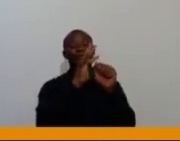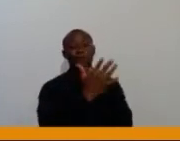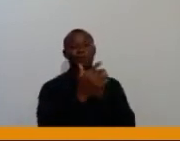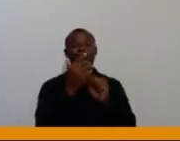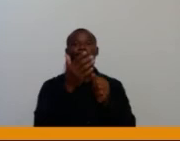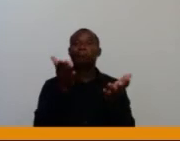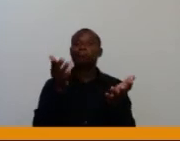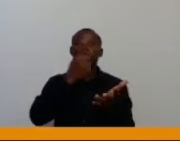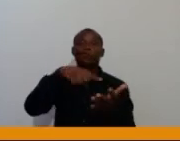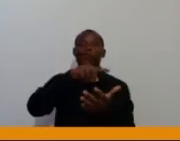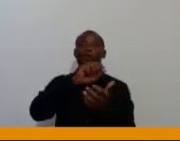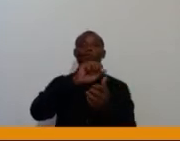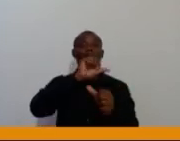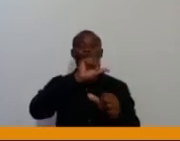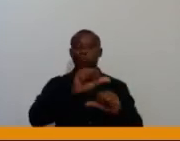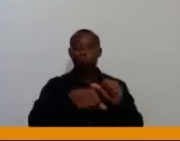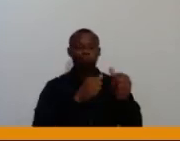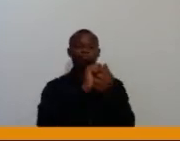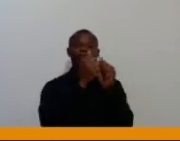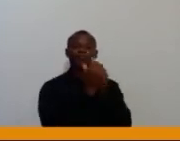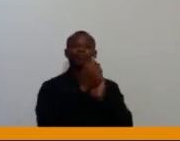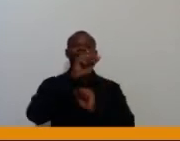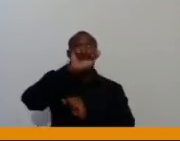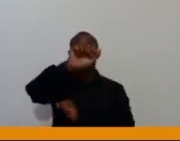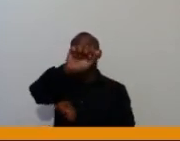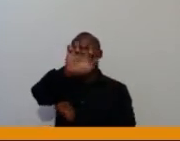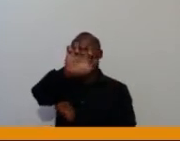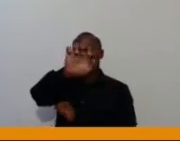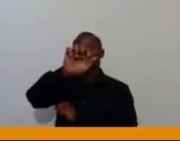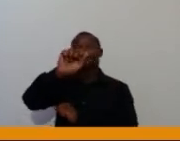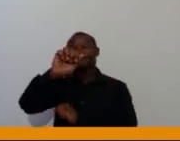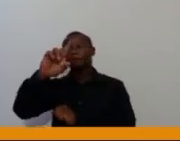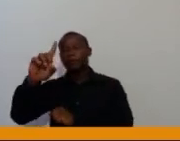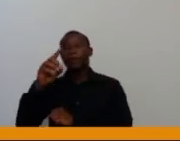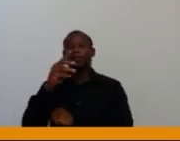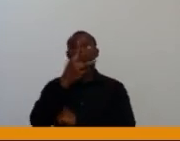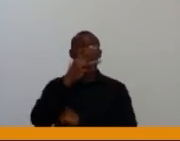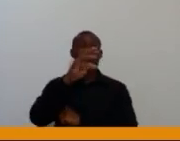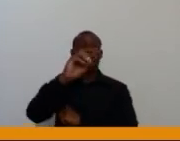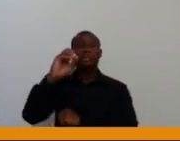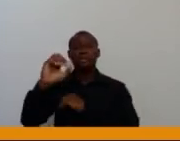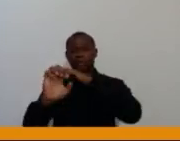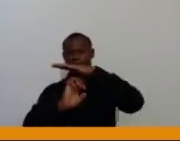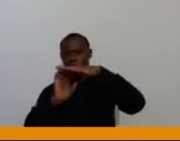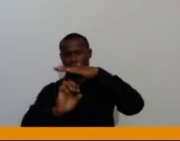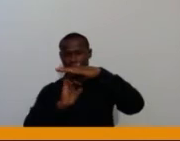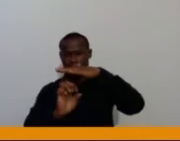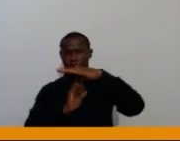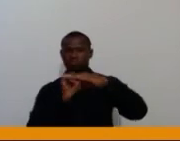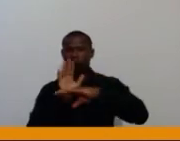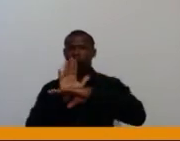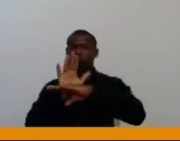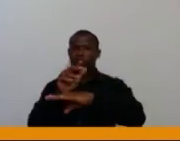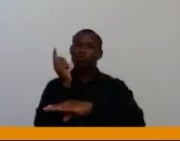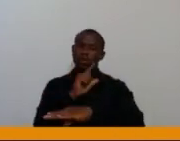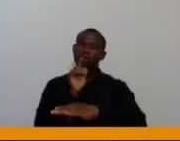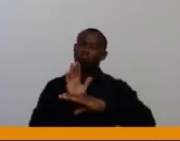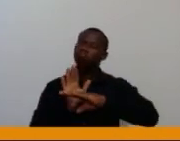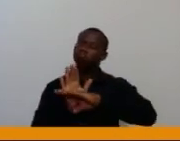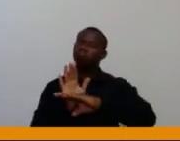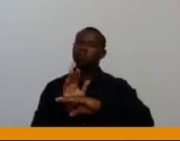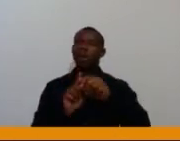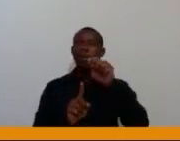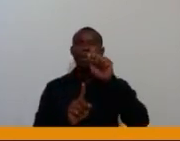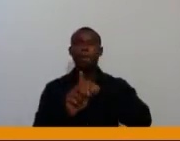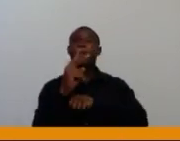Foram cerca de 300 empresas atendidas num período piloto, né, em 2 meses, em junho, julho,